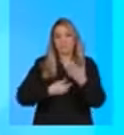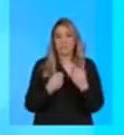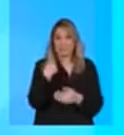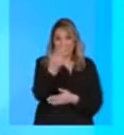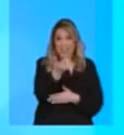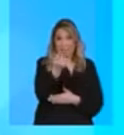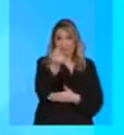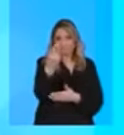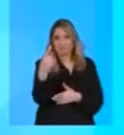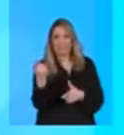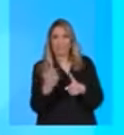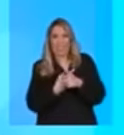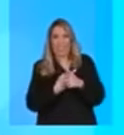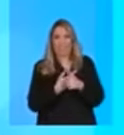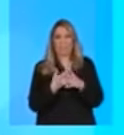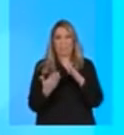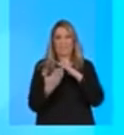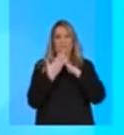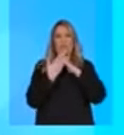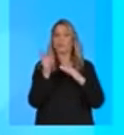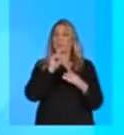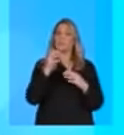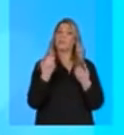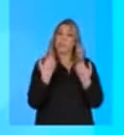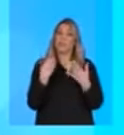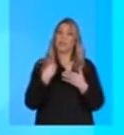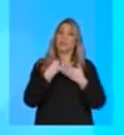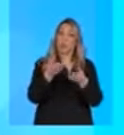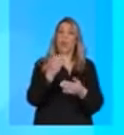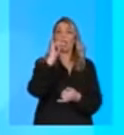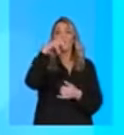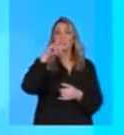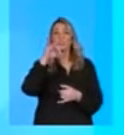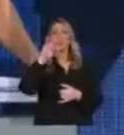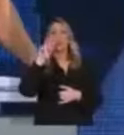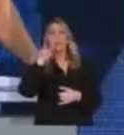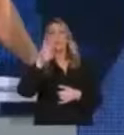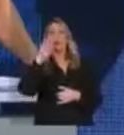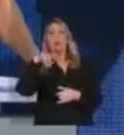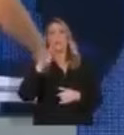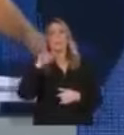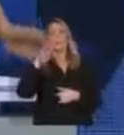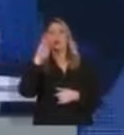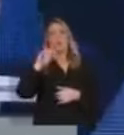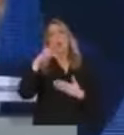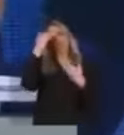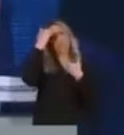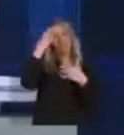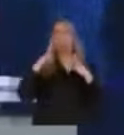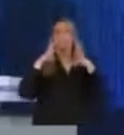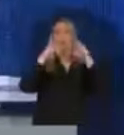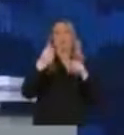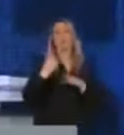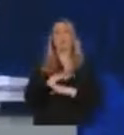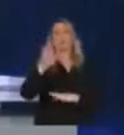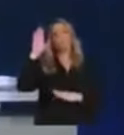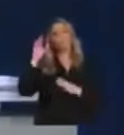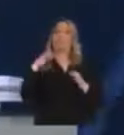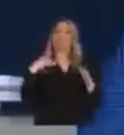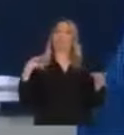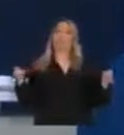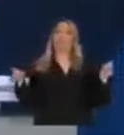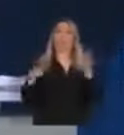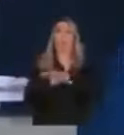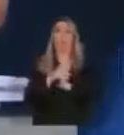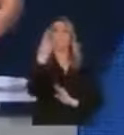quiser doar indio.com.br eu fico muito feliz com a sua doação agradecemos a todos os candidatos e assim chegamos ao final do primeiro